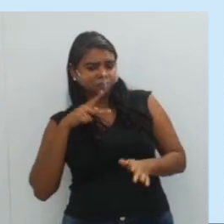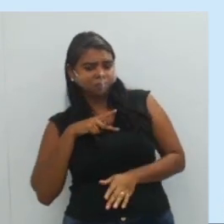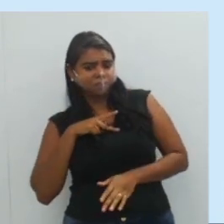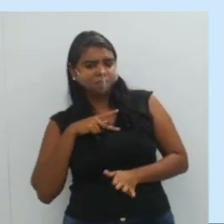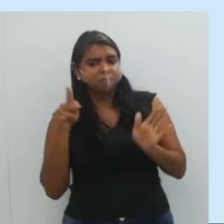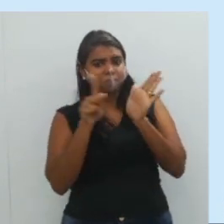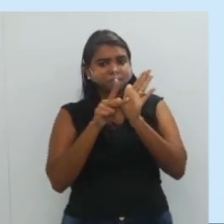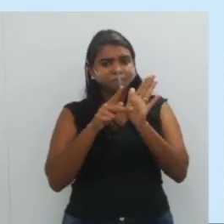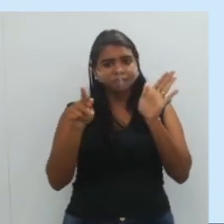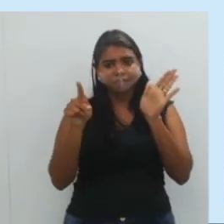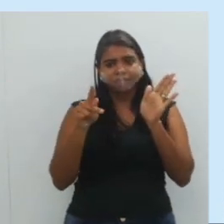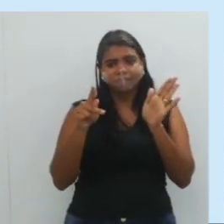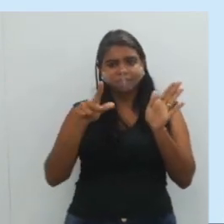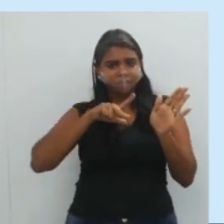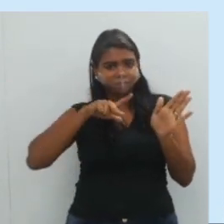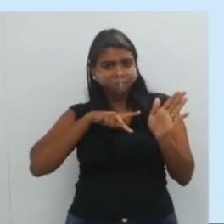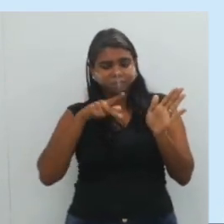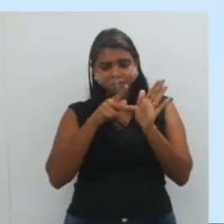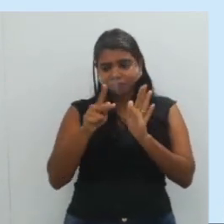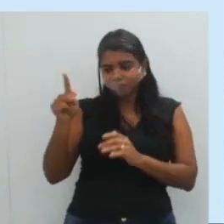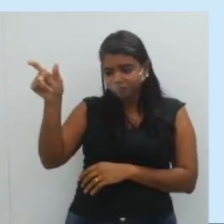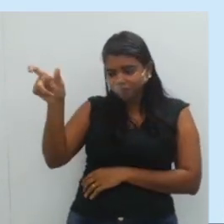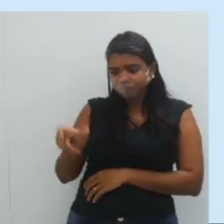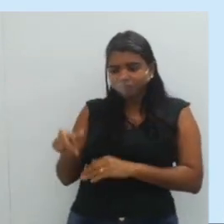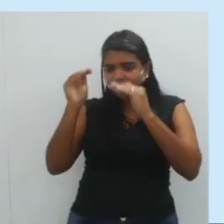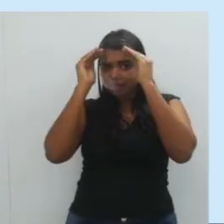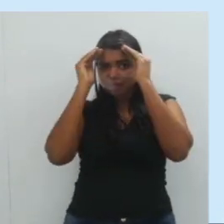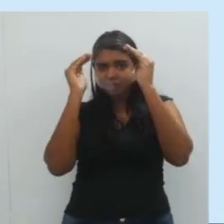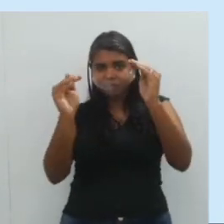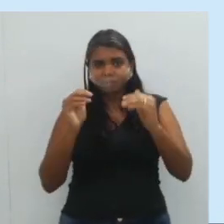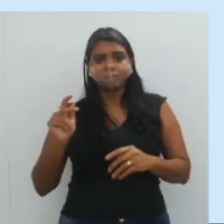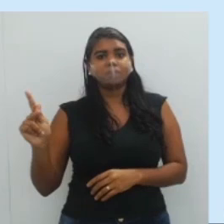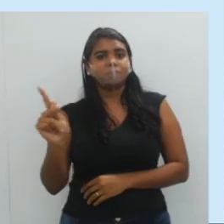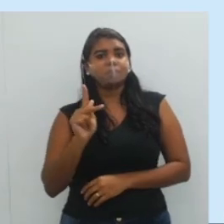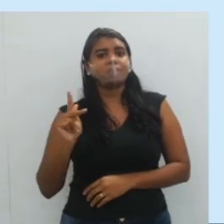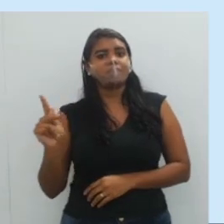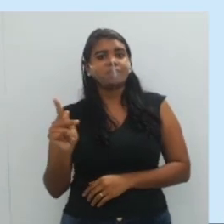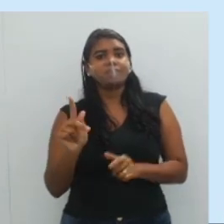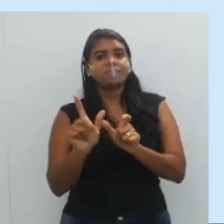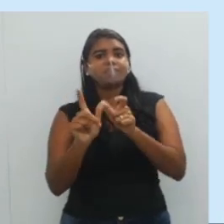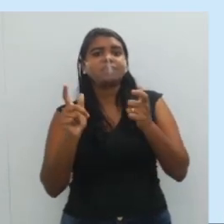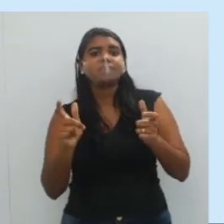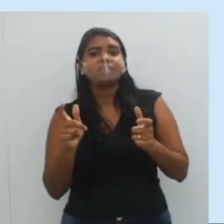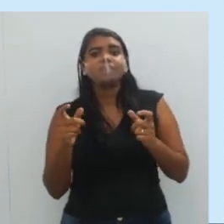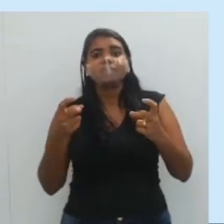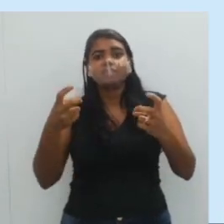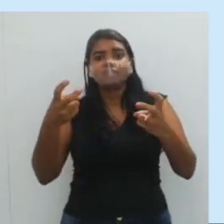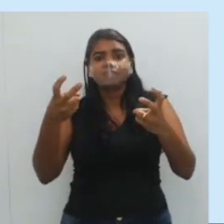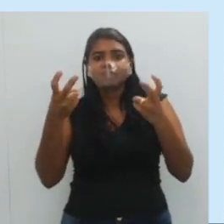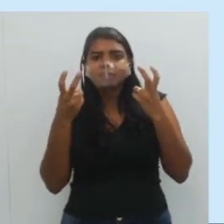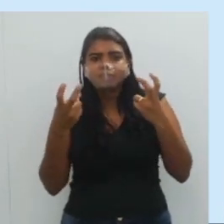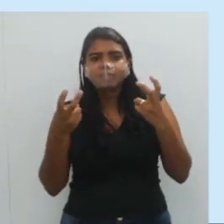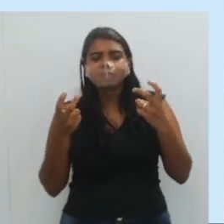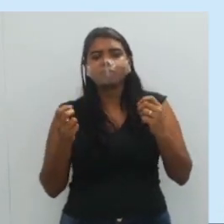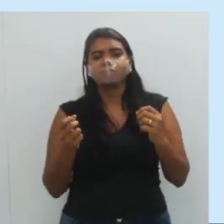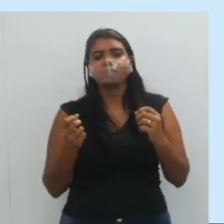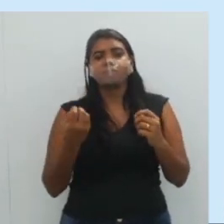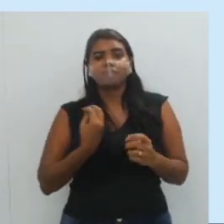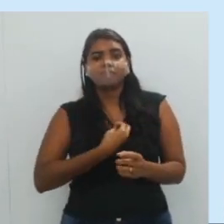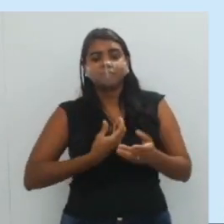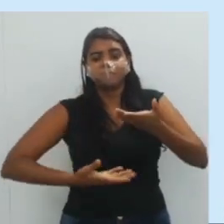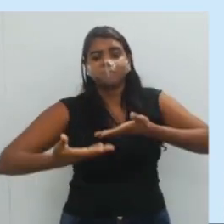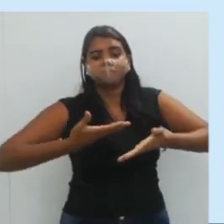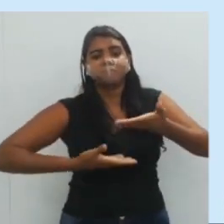as palavras singularidade, respeito, pluralidade. Então temos que observar, vivemos numa